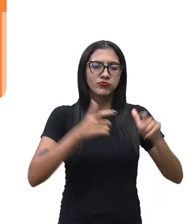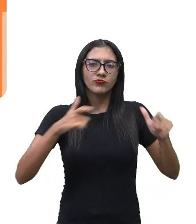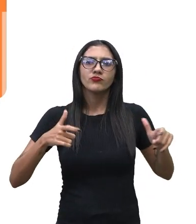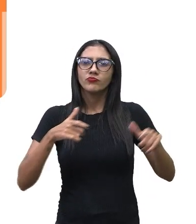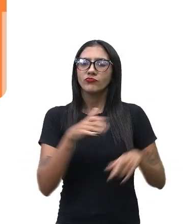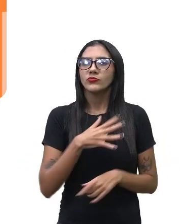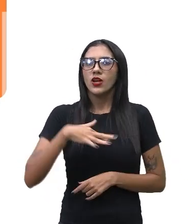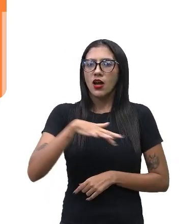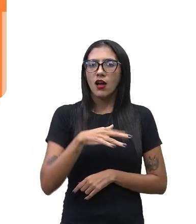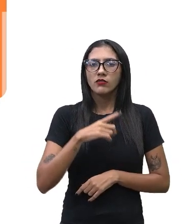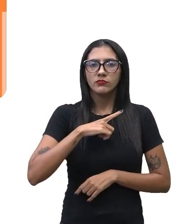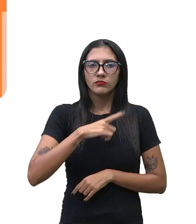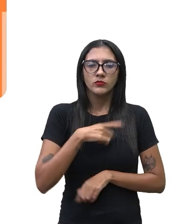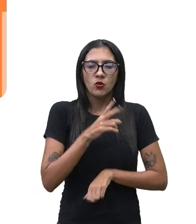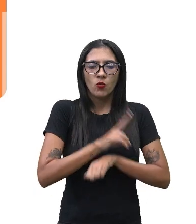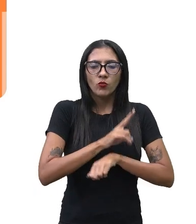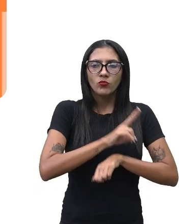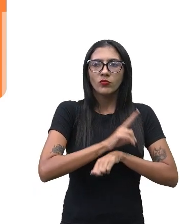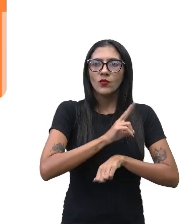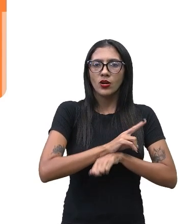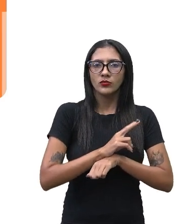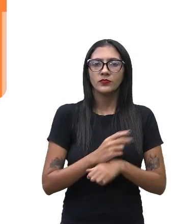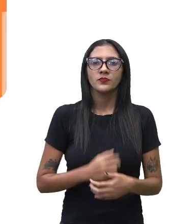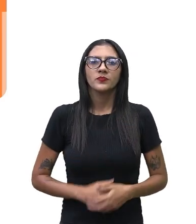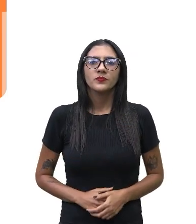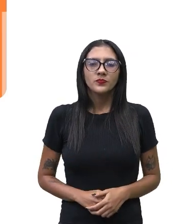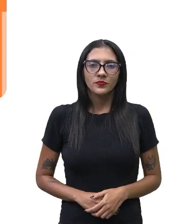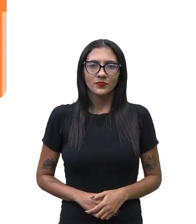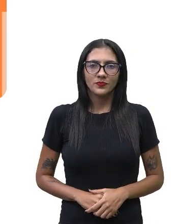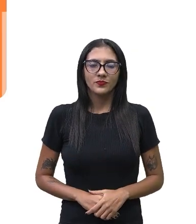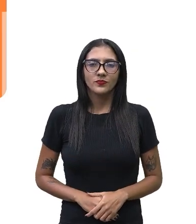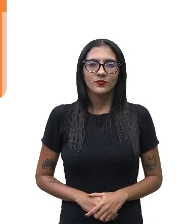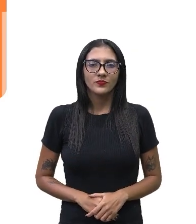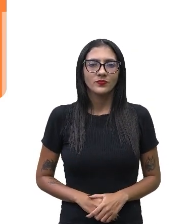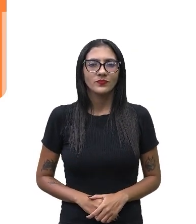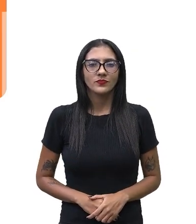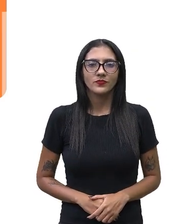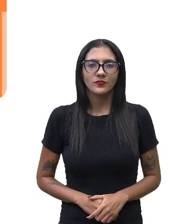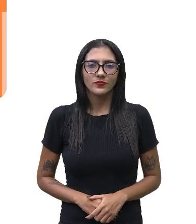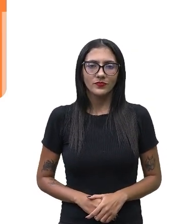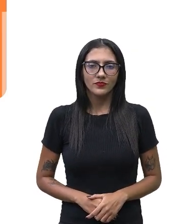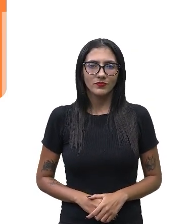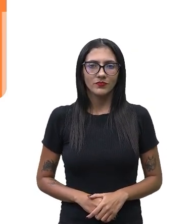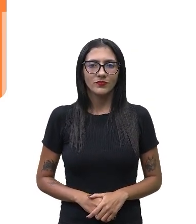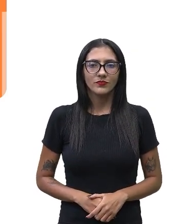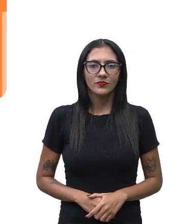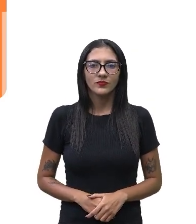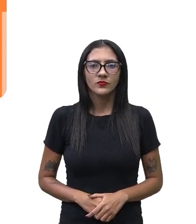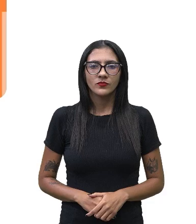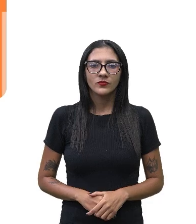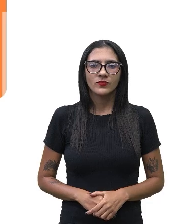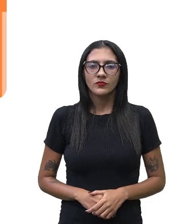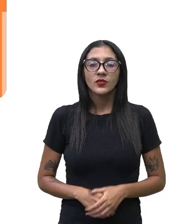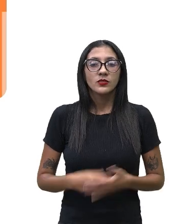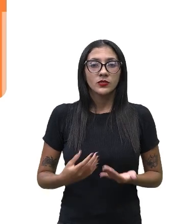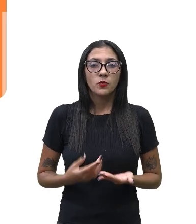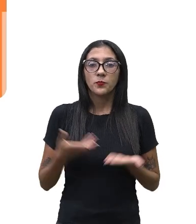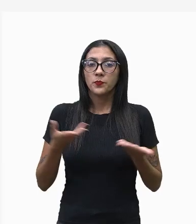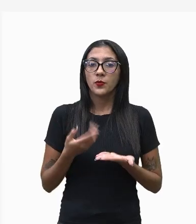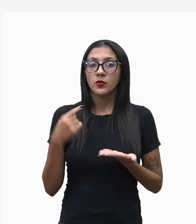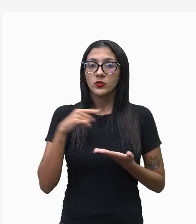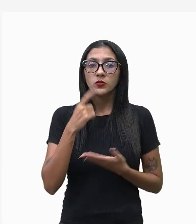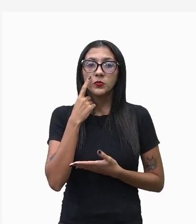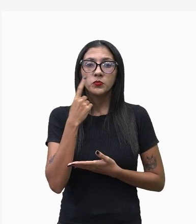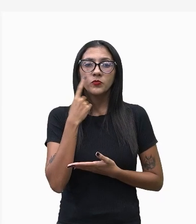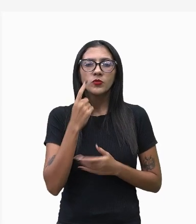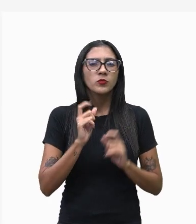de conservação aí do país, ok? Então nós temos, gente, vamos verificar agora, unidades